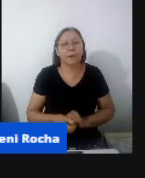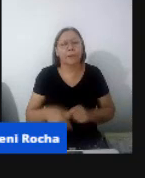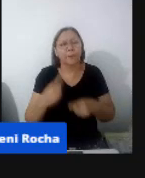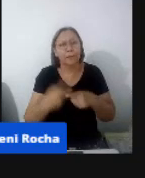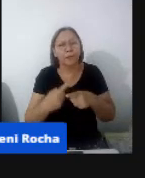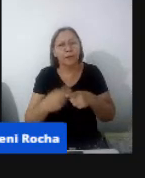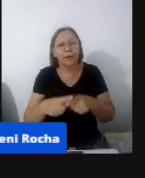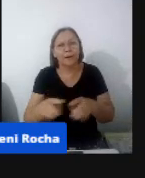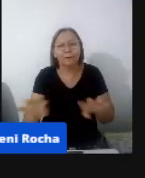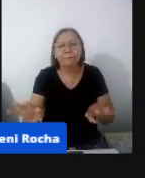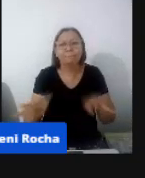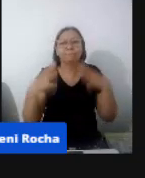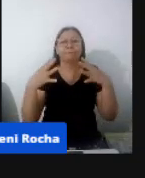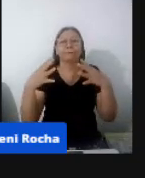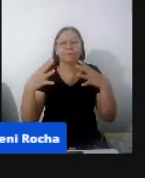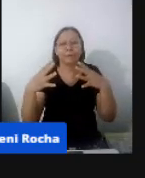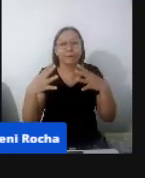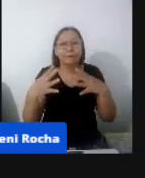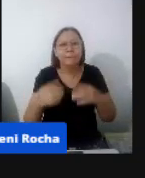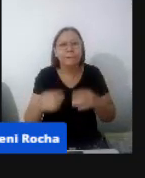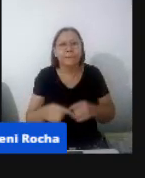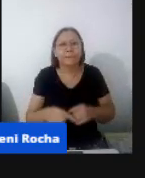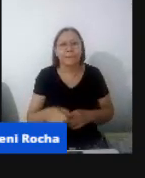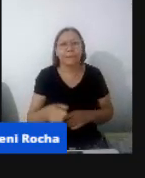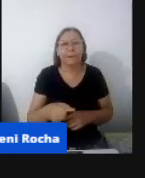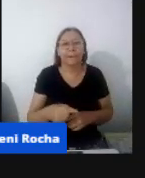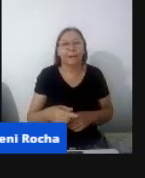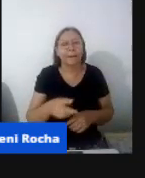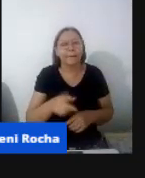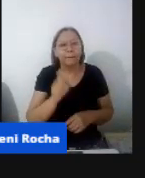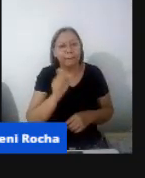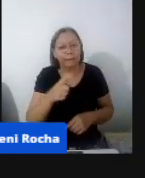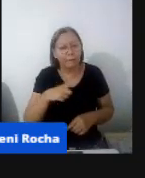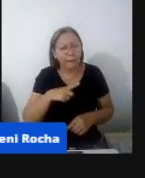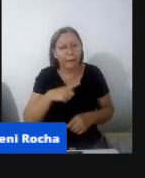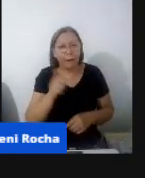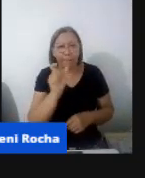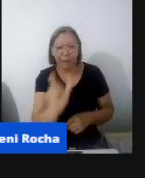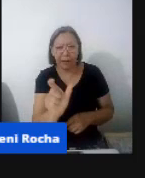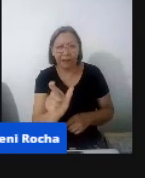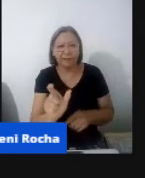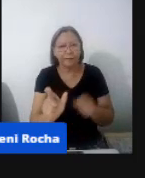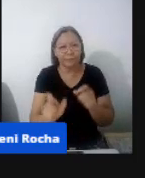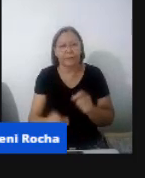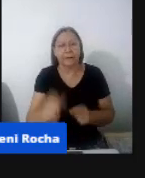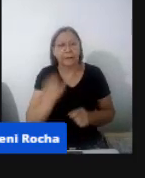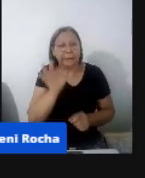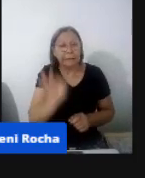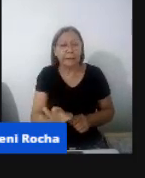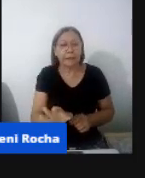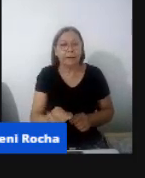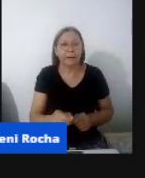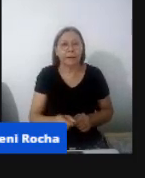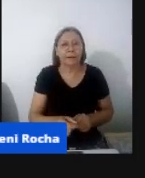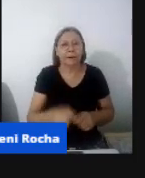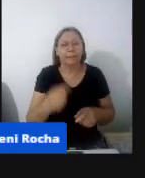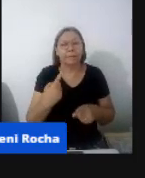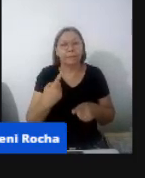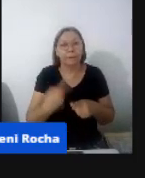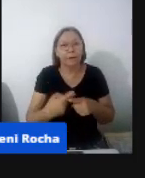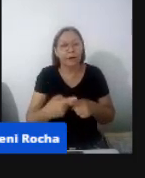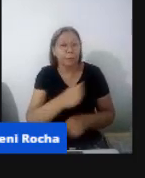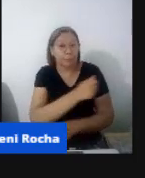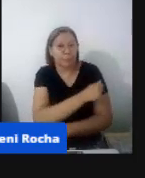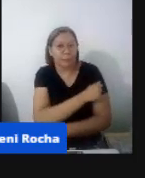questão de ter essa pronúncia correta e esse cuidado em responder aos alunos para que eles se mantenham na construção do